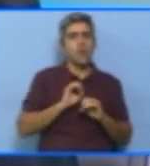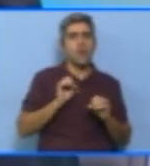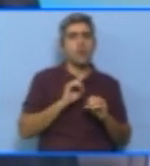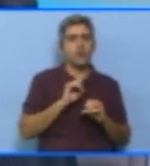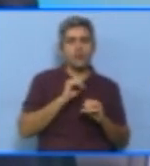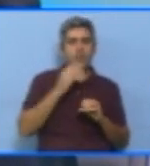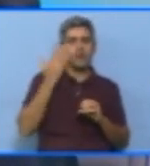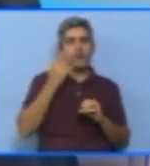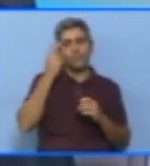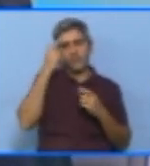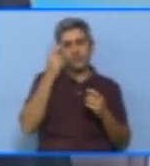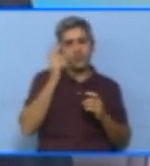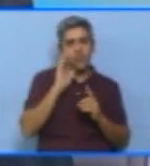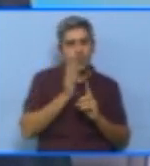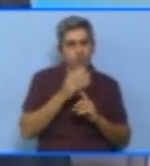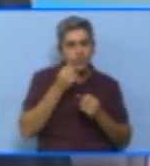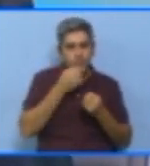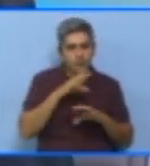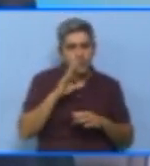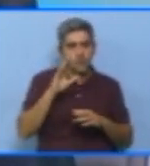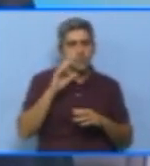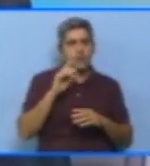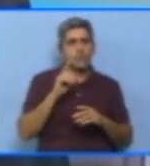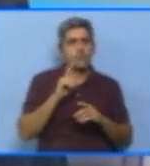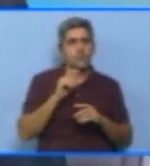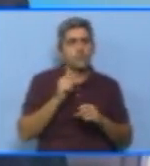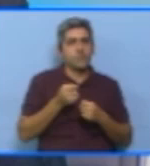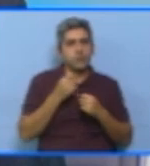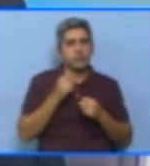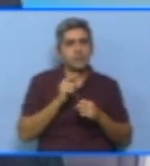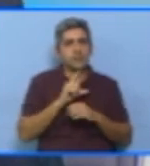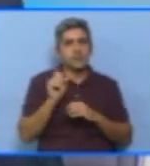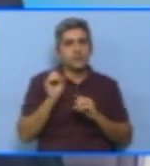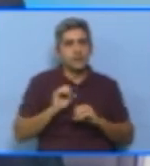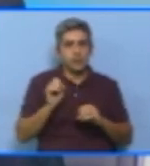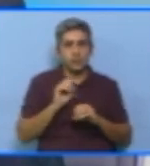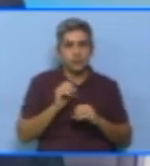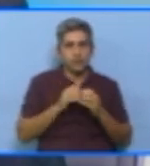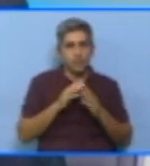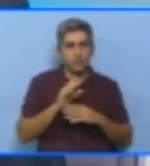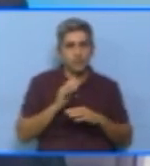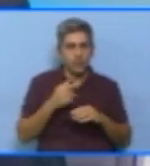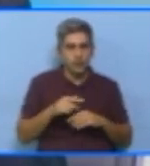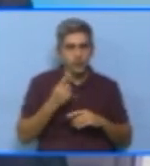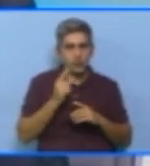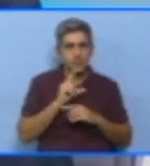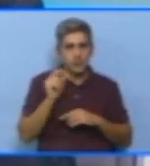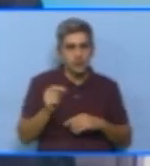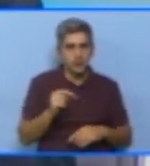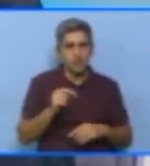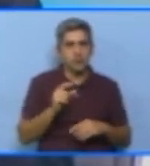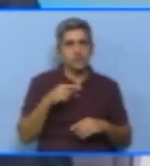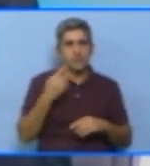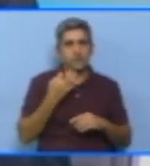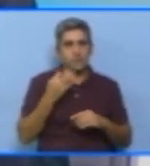direito de se pensar condenado, perdido, irremediável, sem saída. Todos temos uma saída que depois